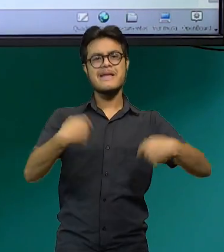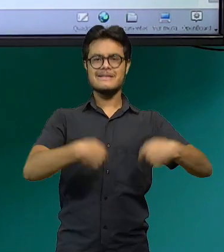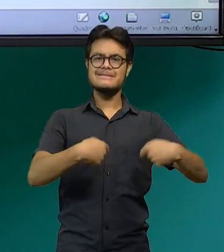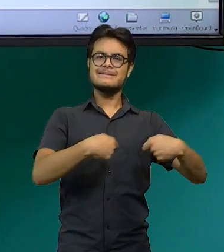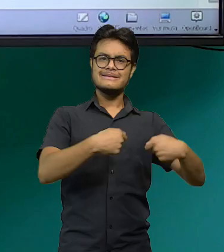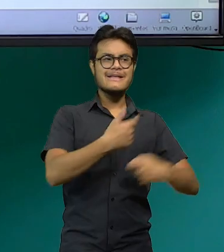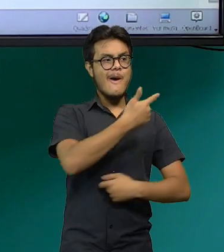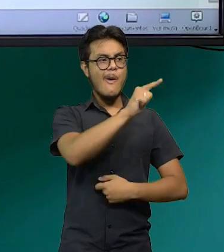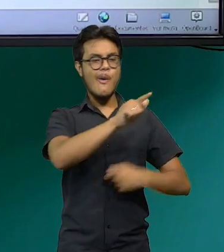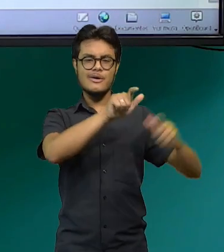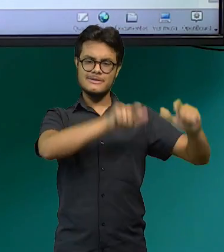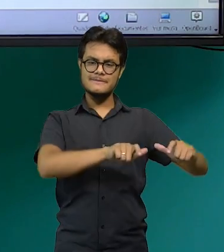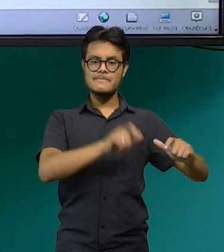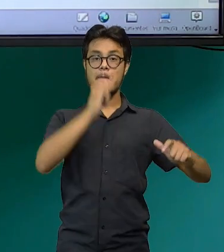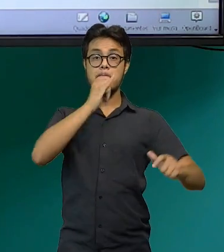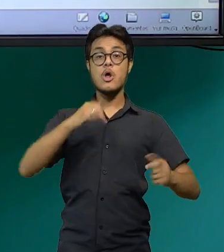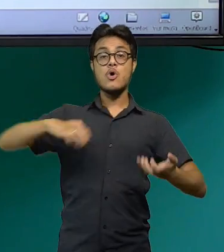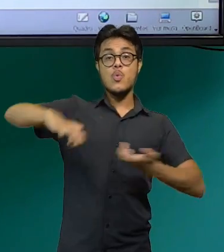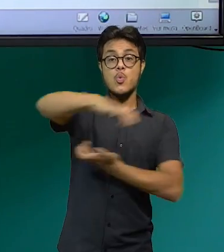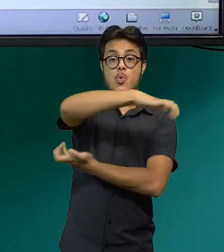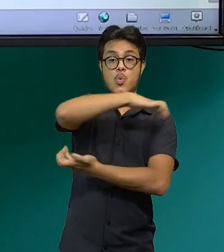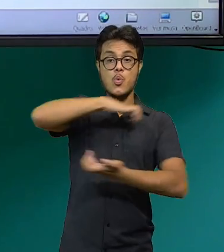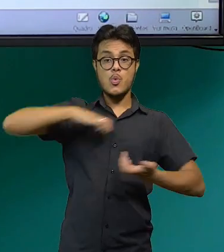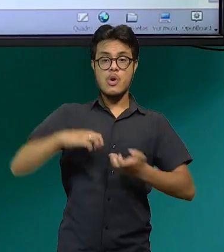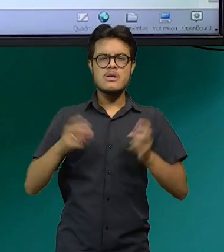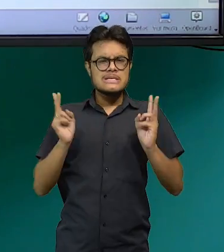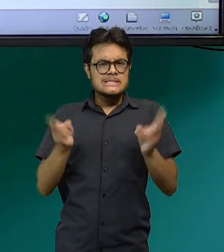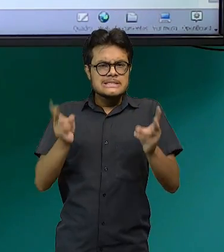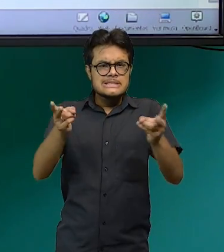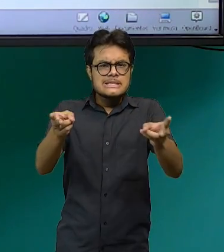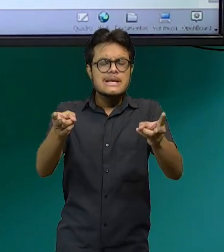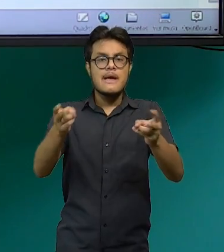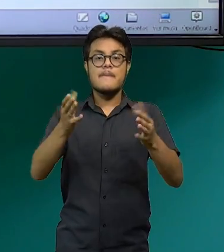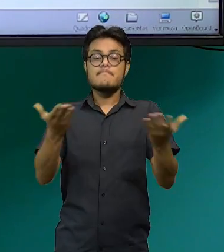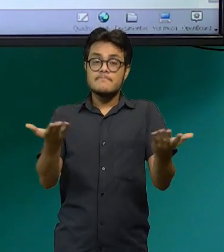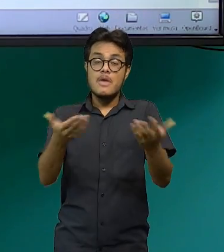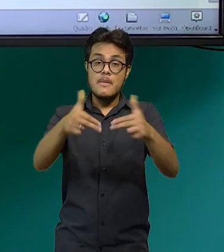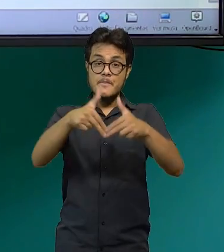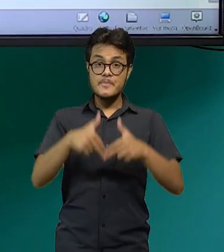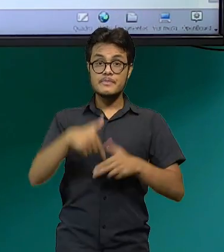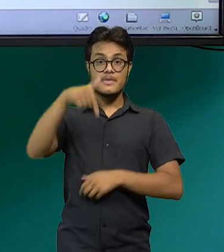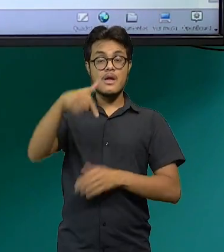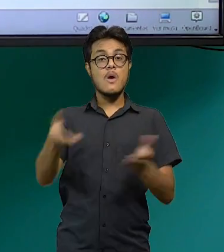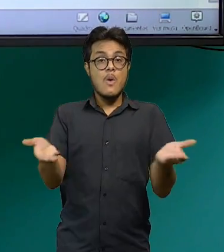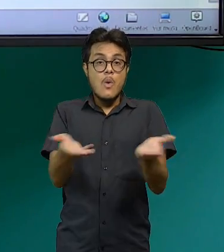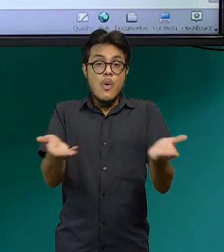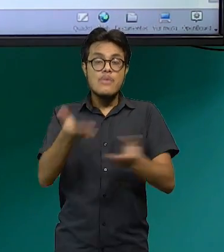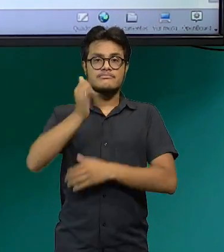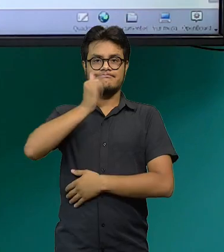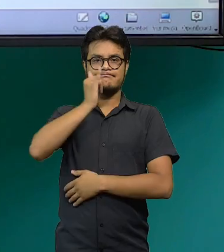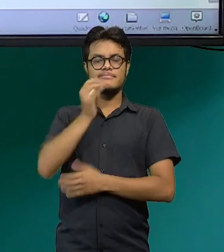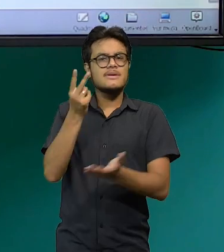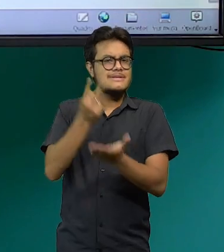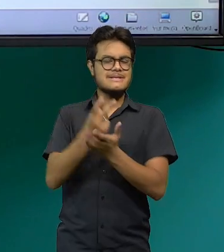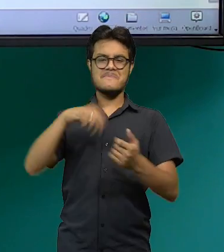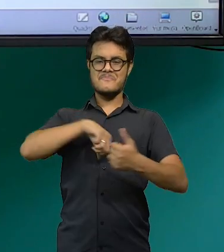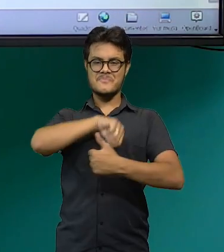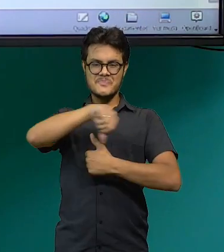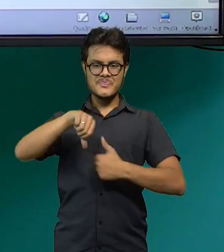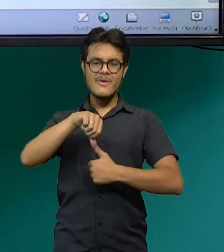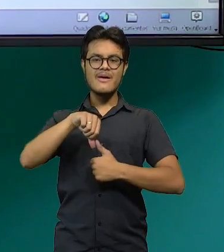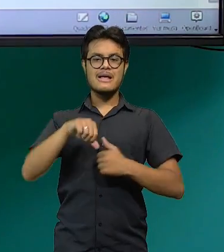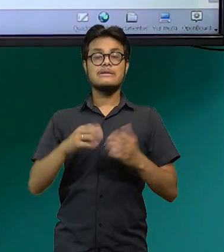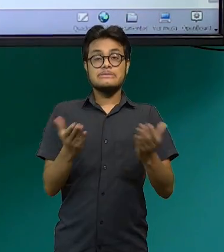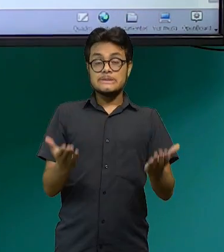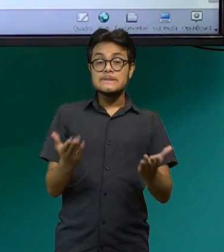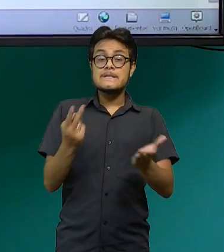energia do universo ela é constante. Então toda energia hoje em dia ela é transformada e a energia